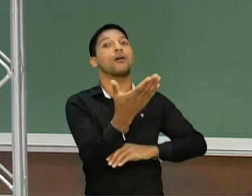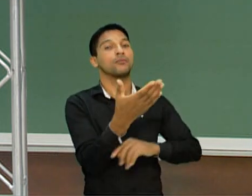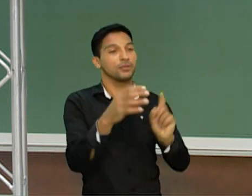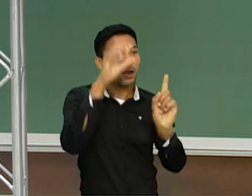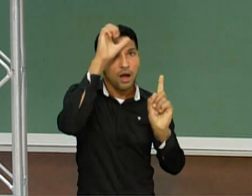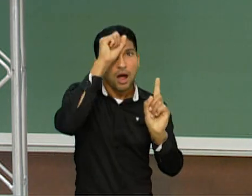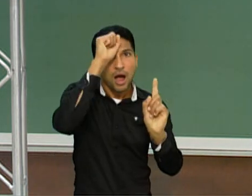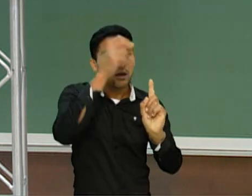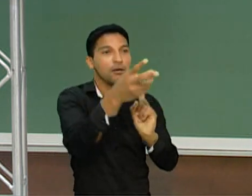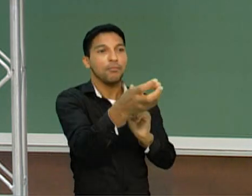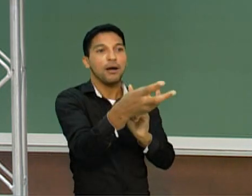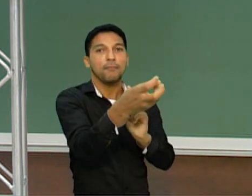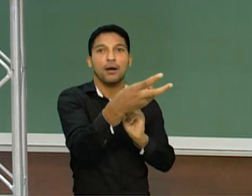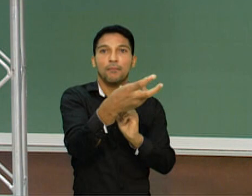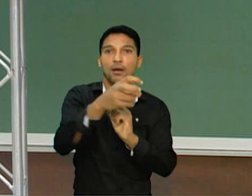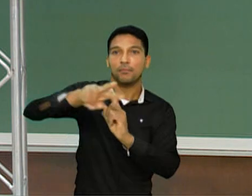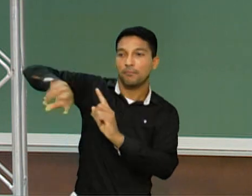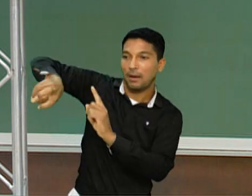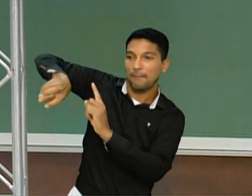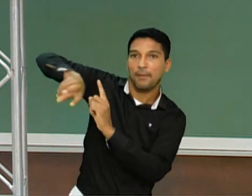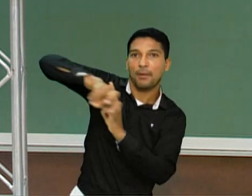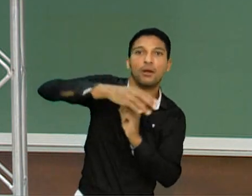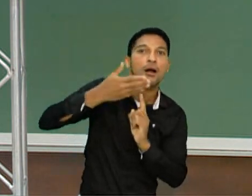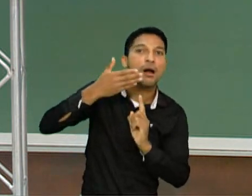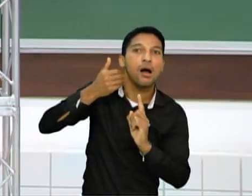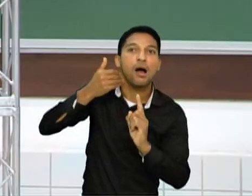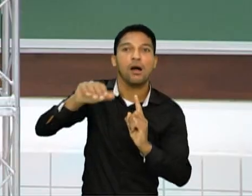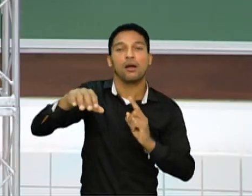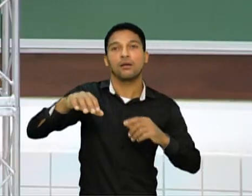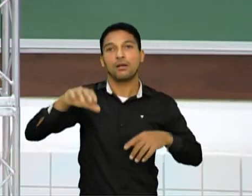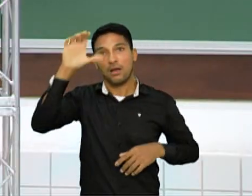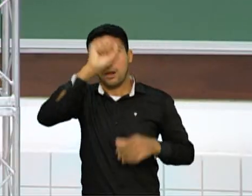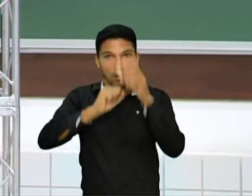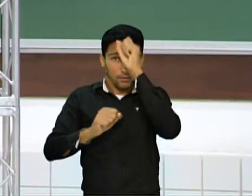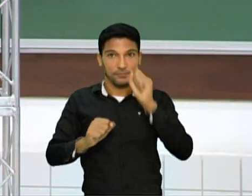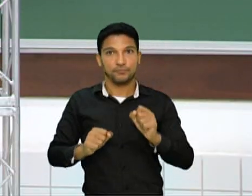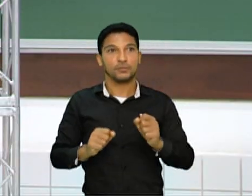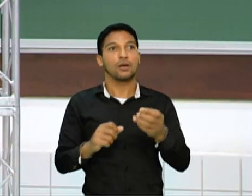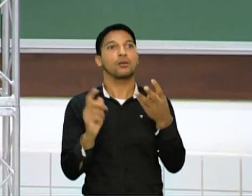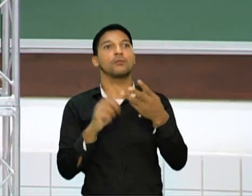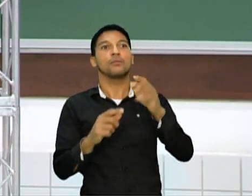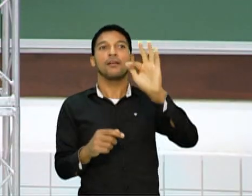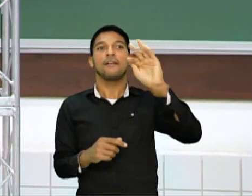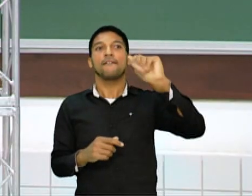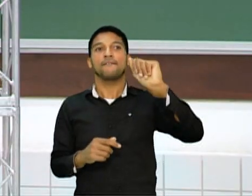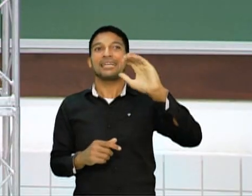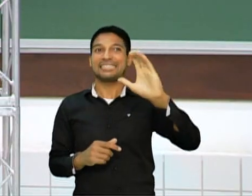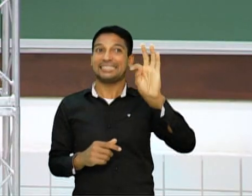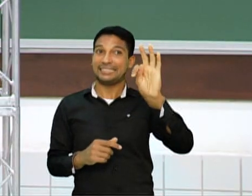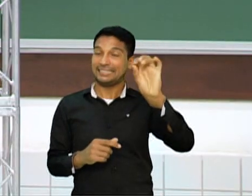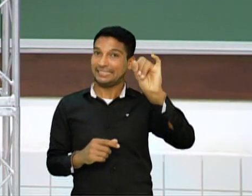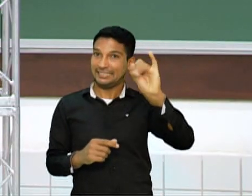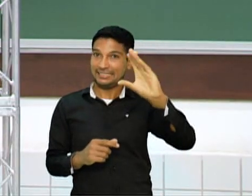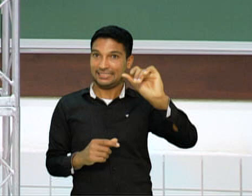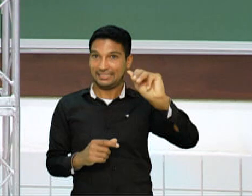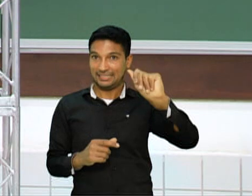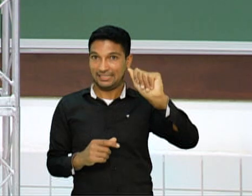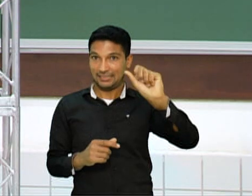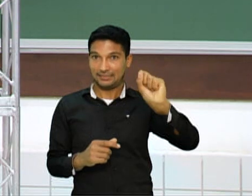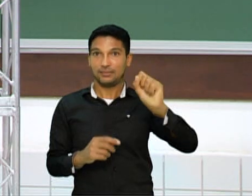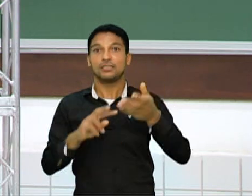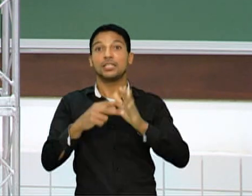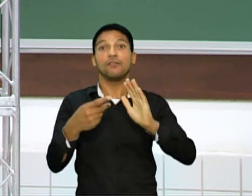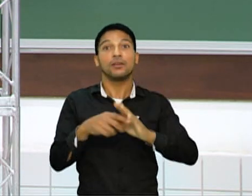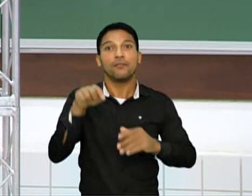de fora, que nos ensinaram ao longo da vida. E as factícias, que são aquelas que eu mesmo criei, aquelas que você mesmo cria. São essas